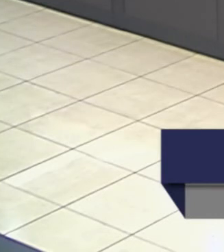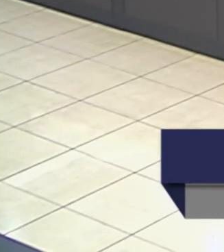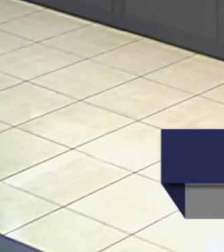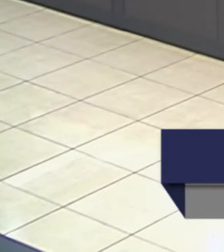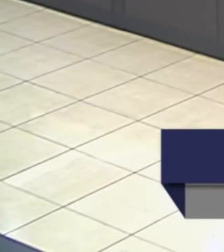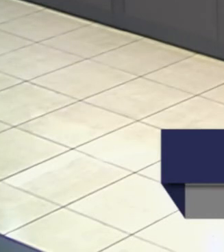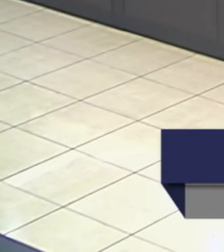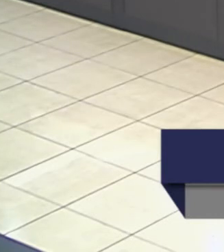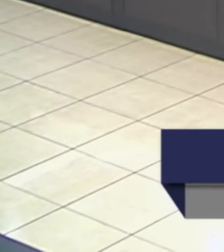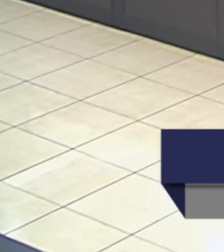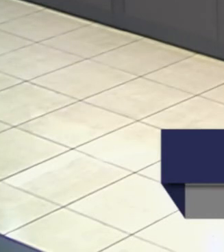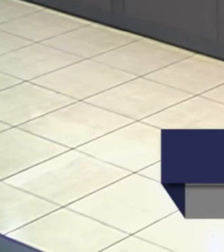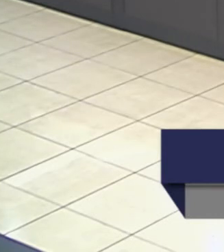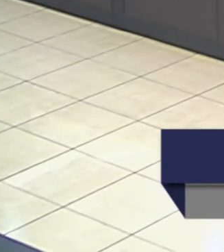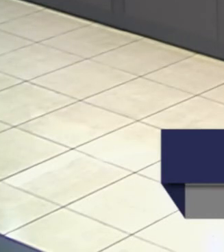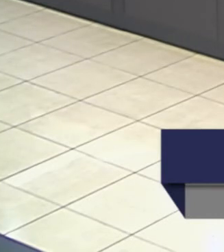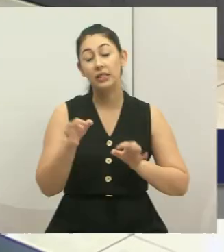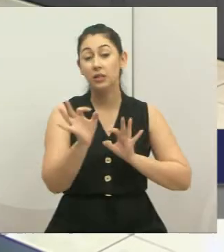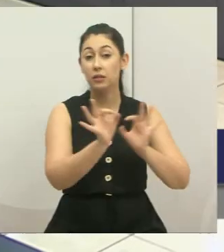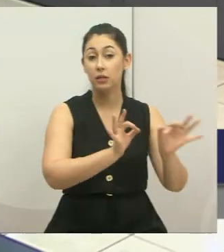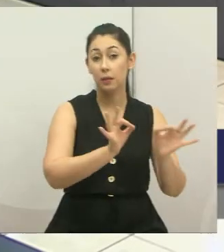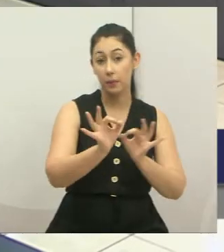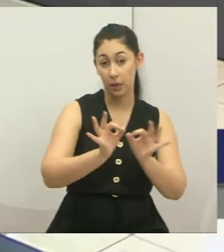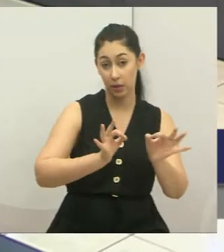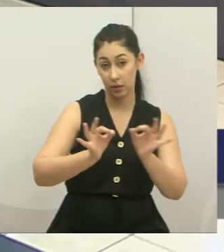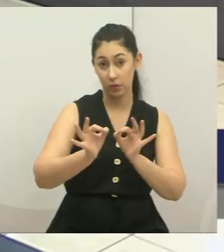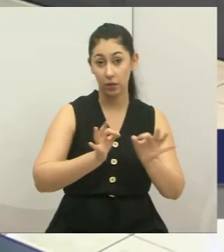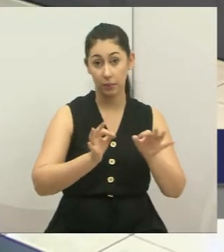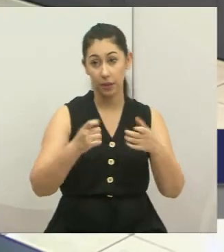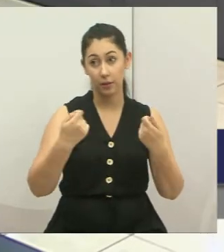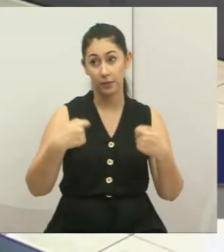Para tudo você tem uma logística aí para atender, né?